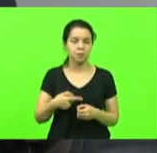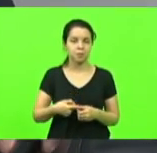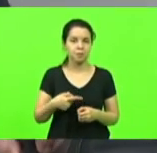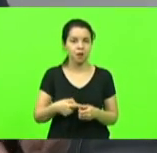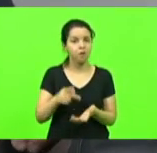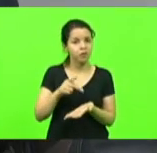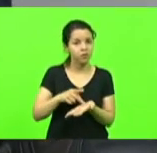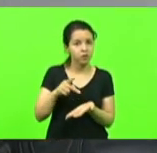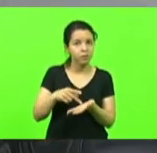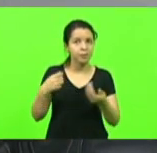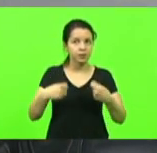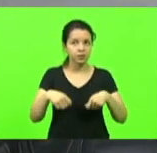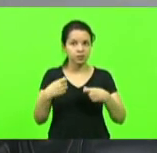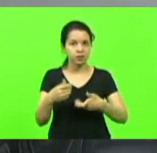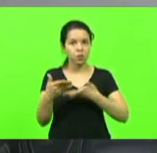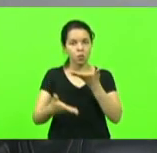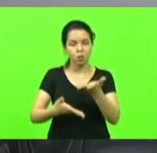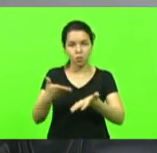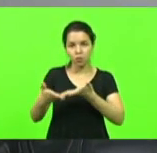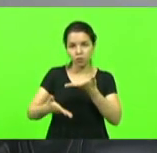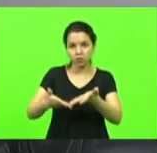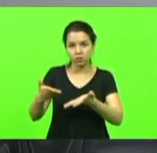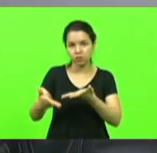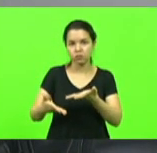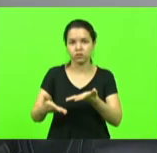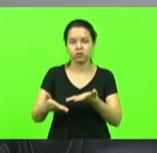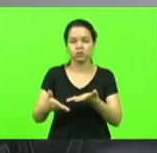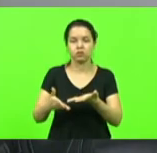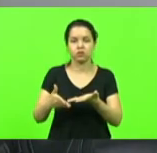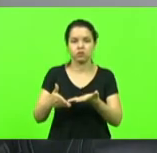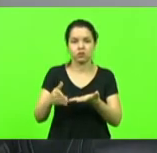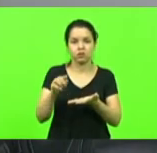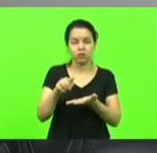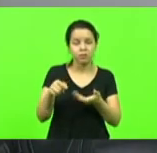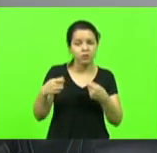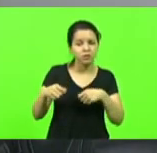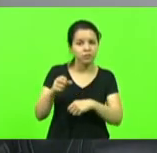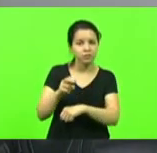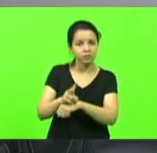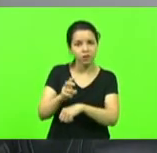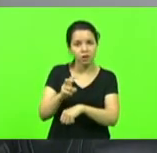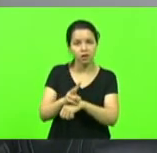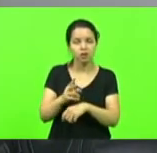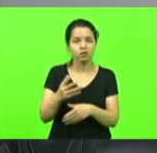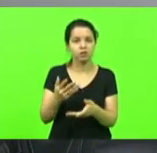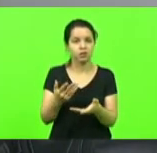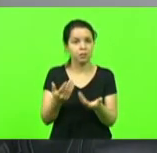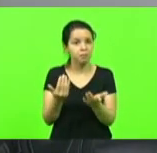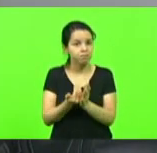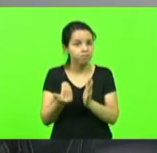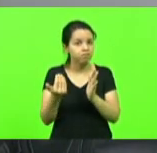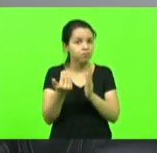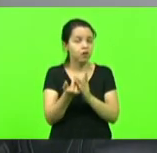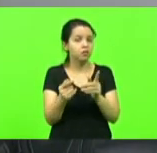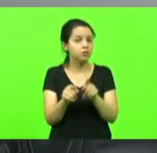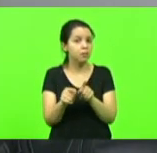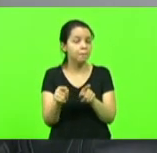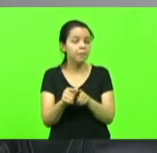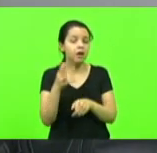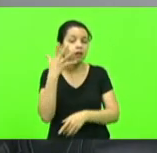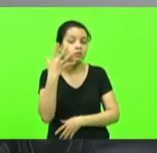tratar e fazer com que hajam mais vagas disponíveis e atrativos para